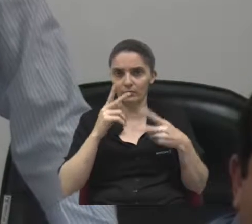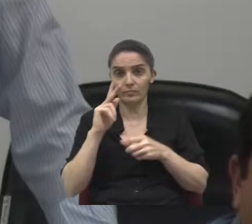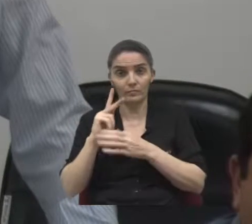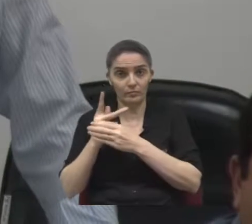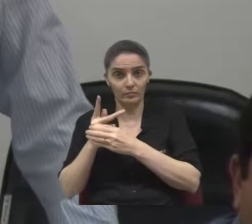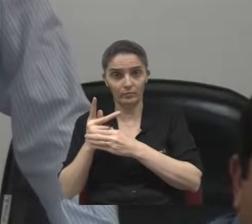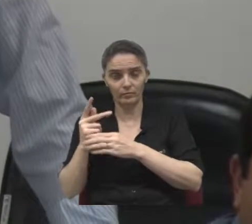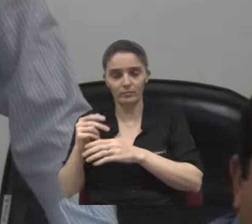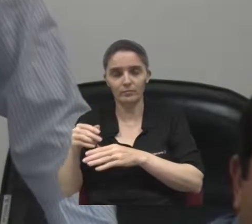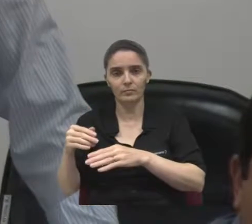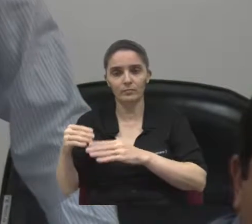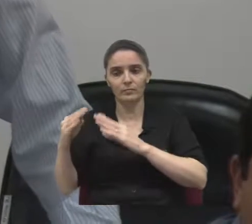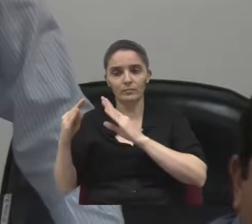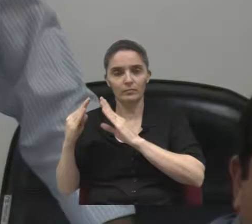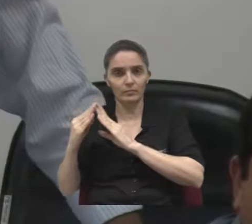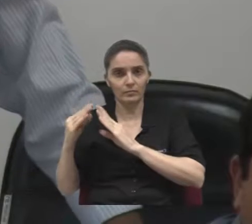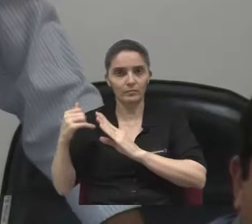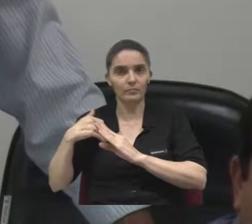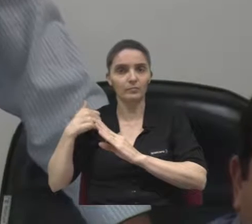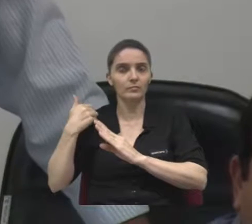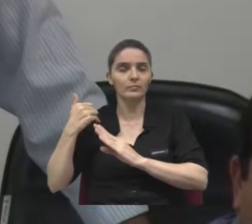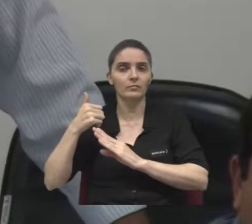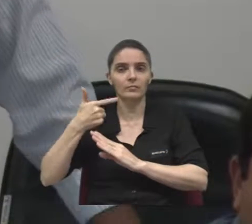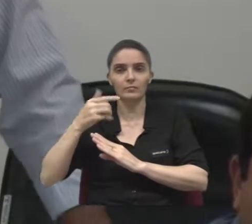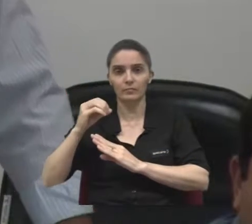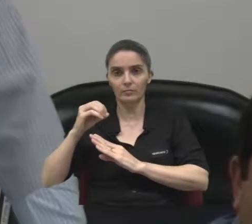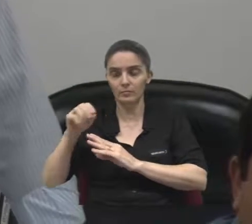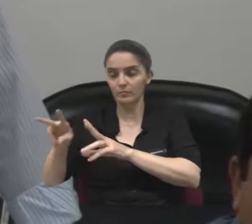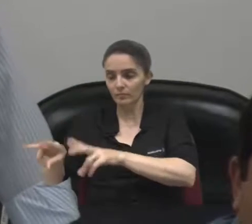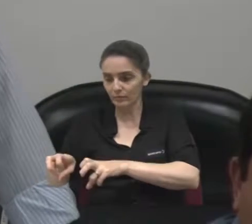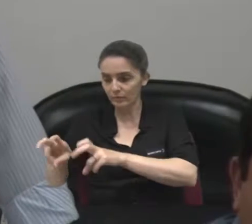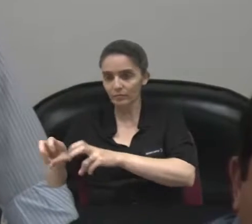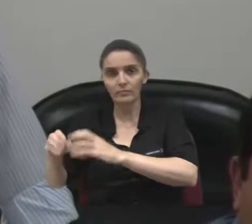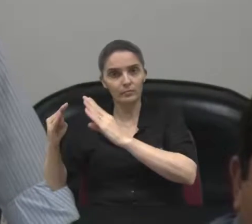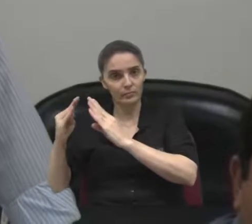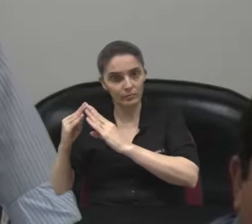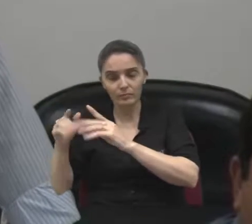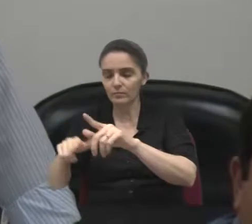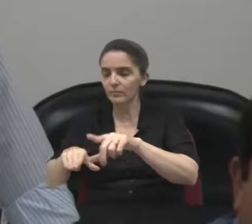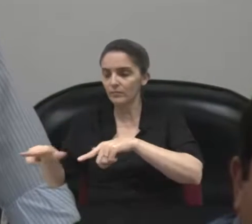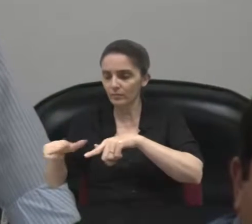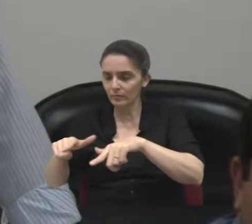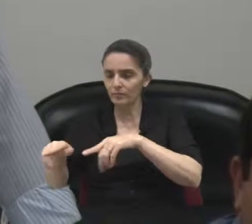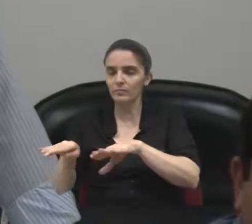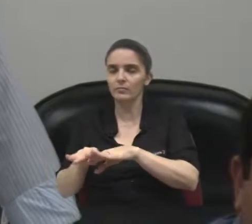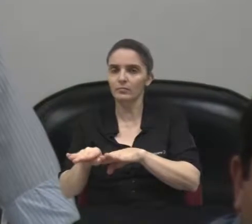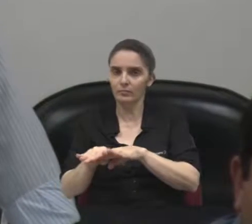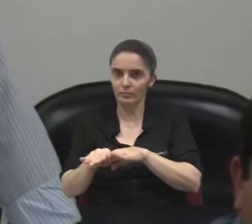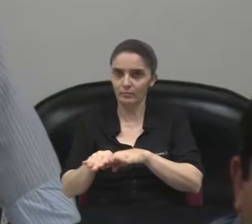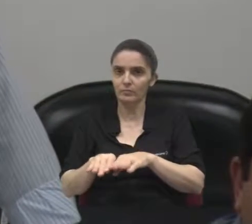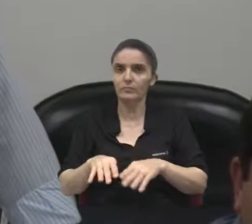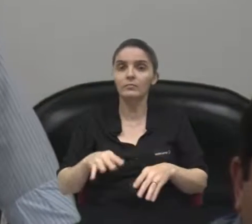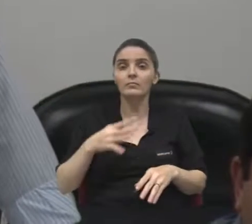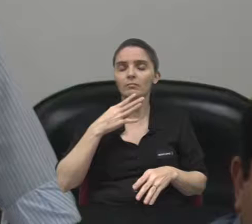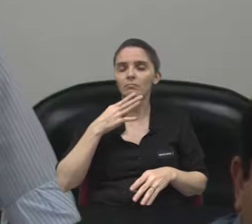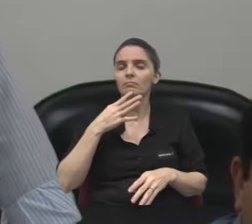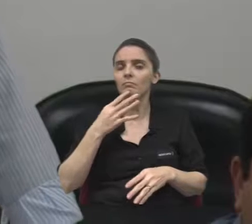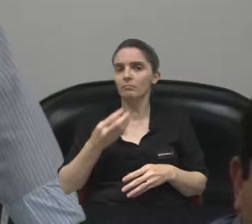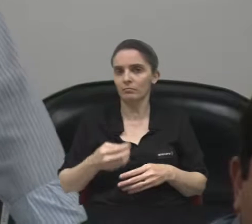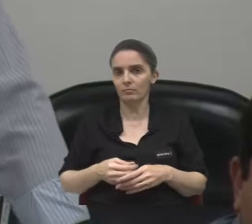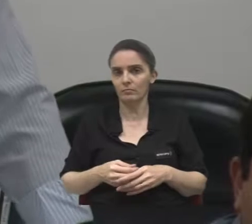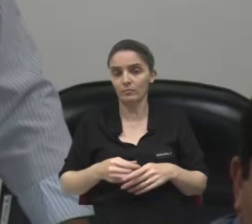de idade, eu trabalhei na roça e sei como que funciona muito bem a terra que é produtiva e a terra que não é